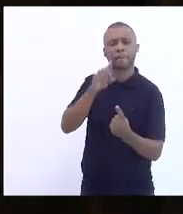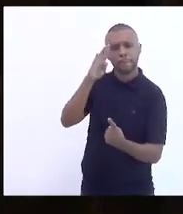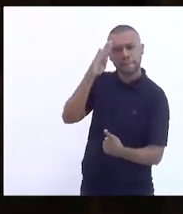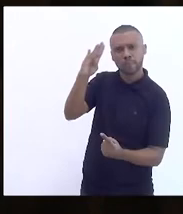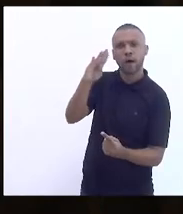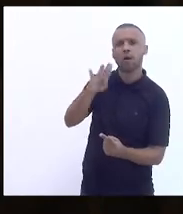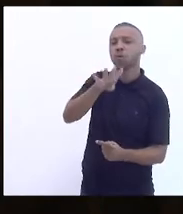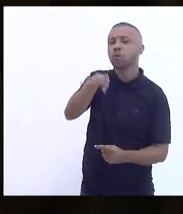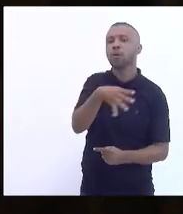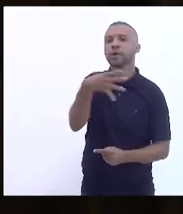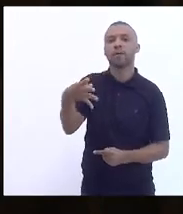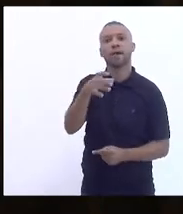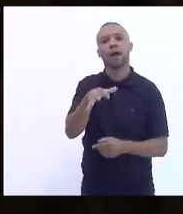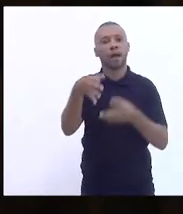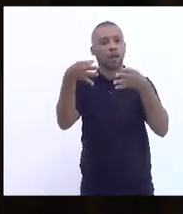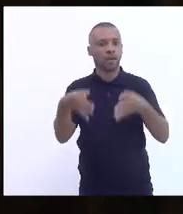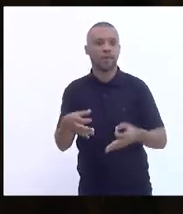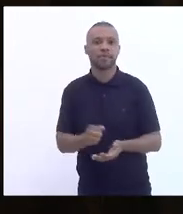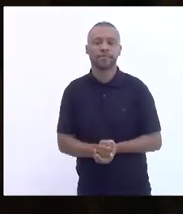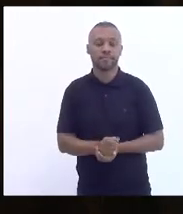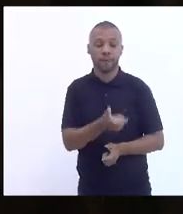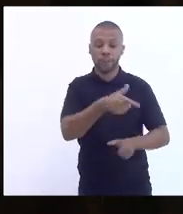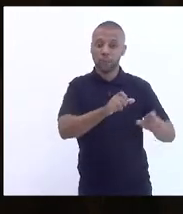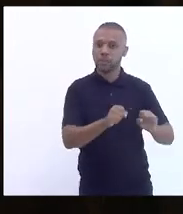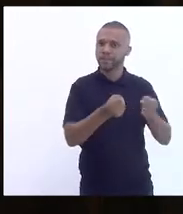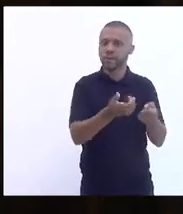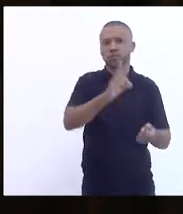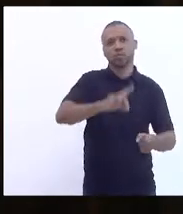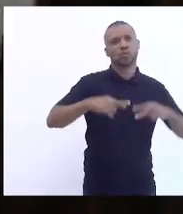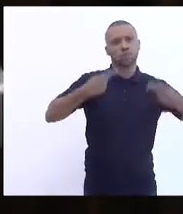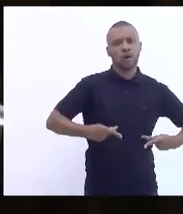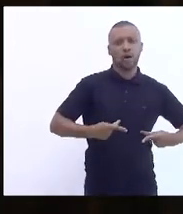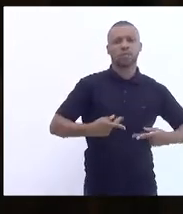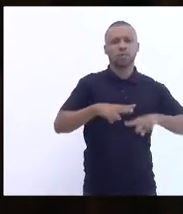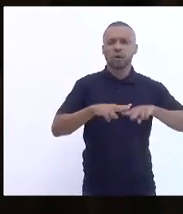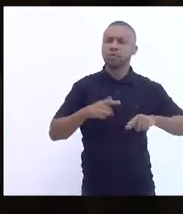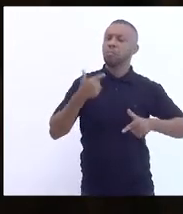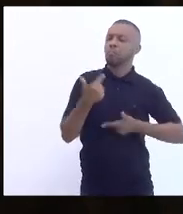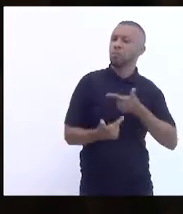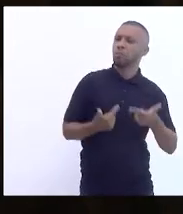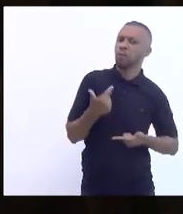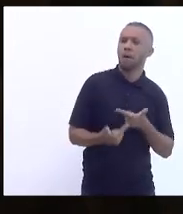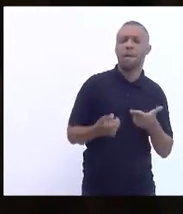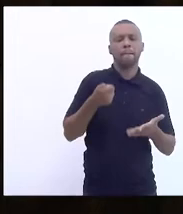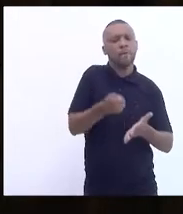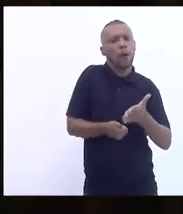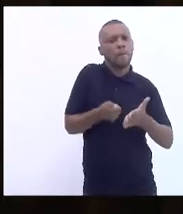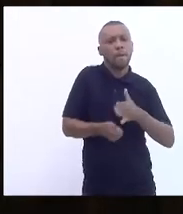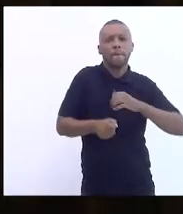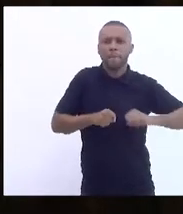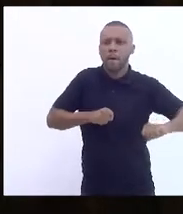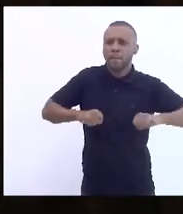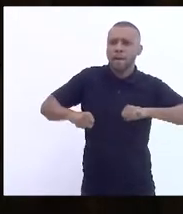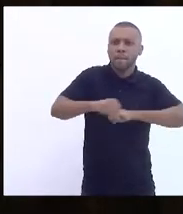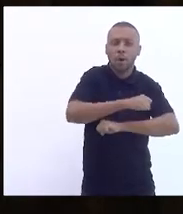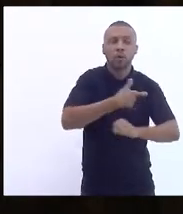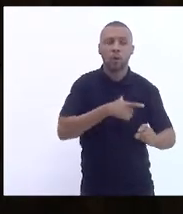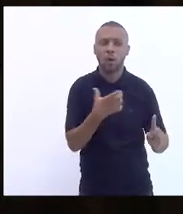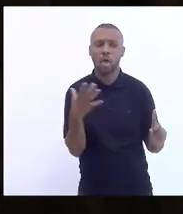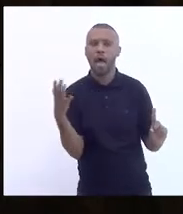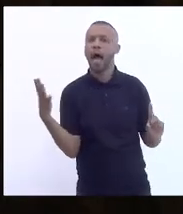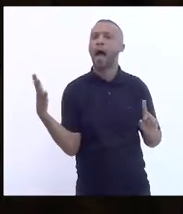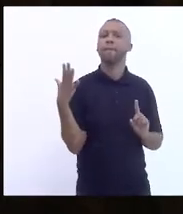exatamente esse Defensores de direitos humanos que por conta de sua atuação de sua militância estejam sob